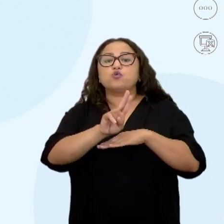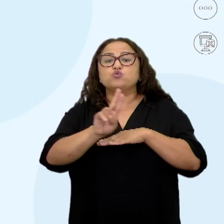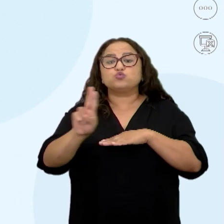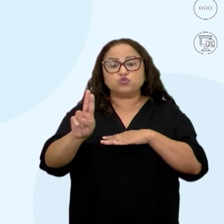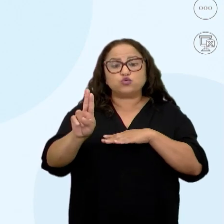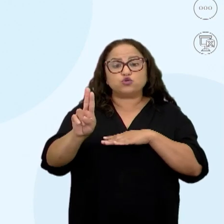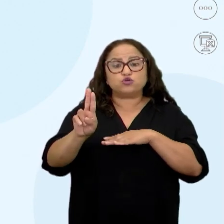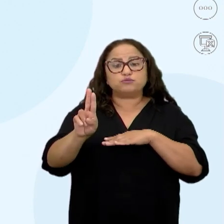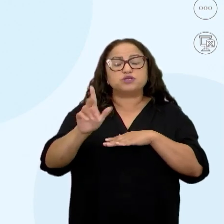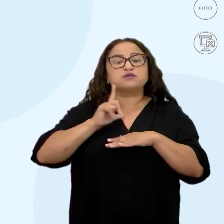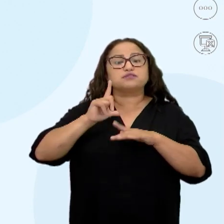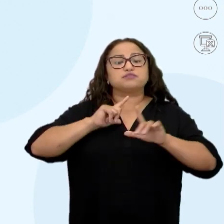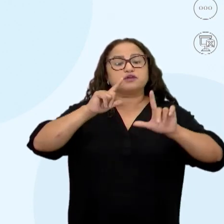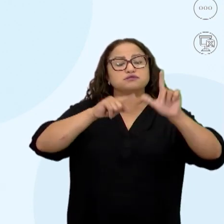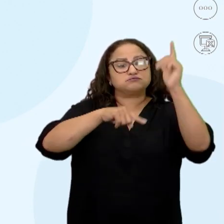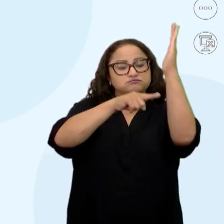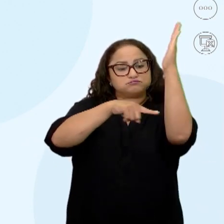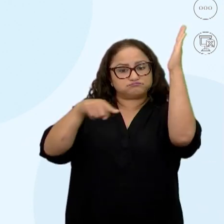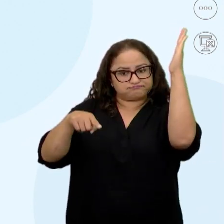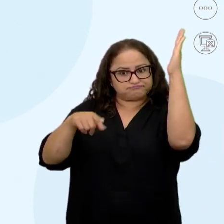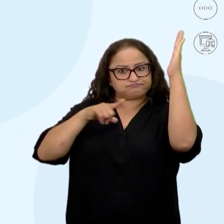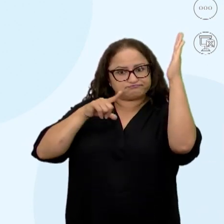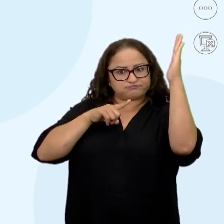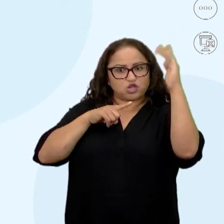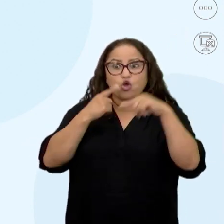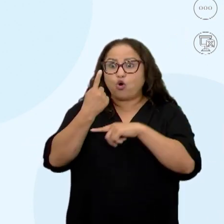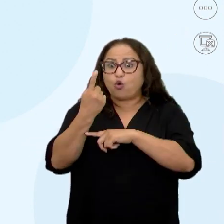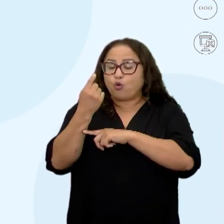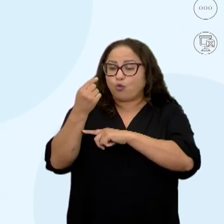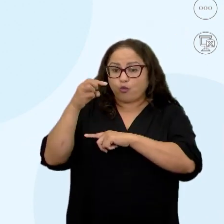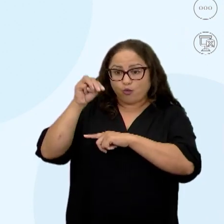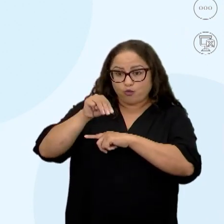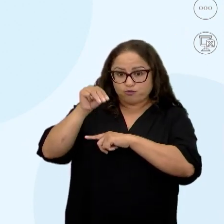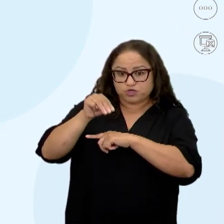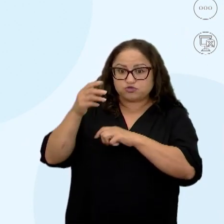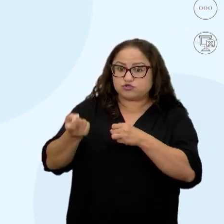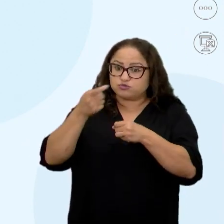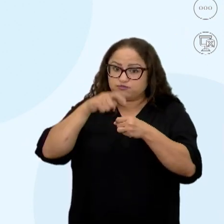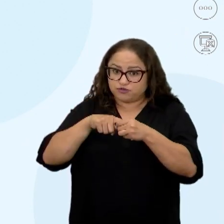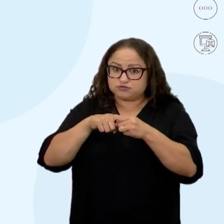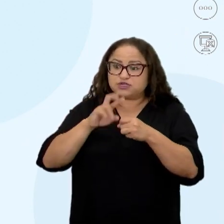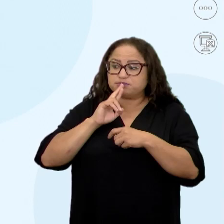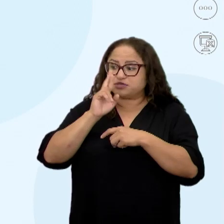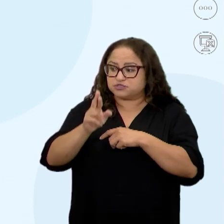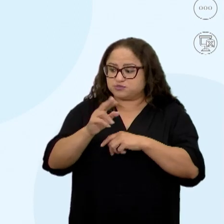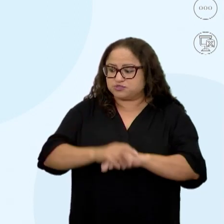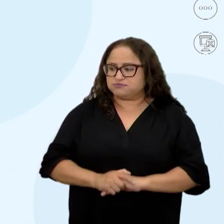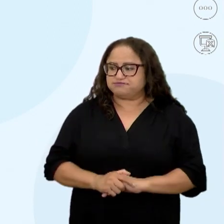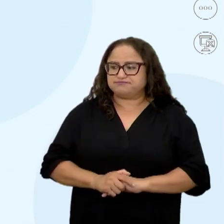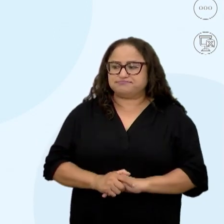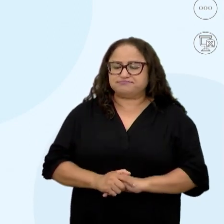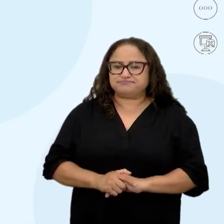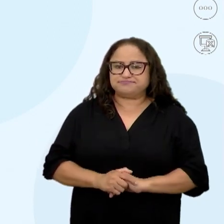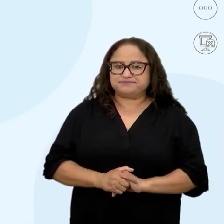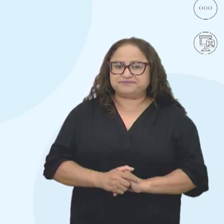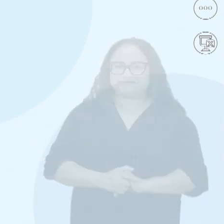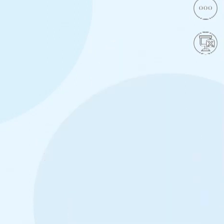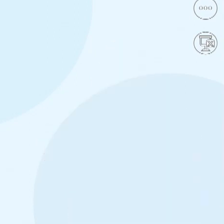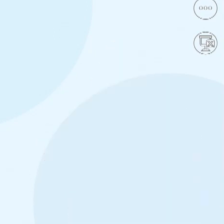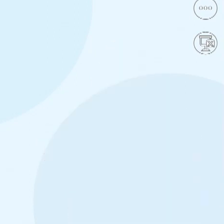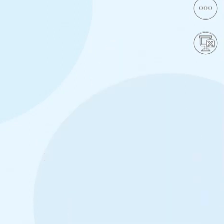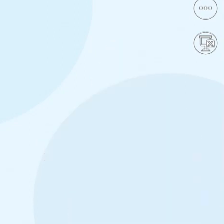do gráfico dessa função vocês vão ter um minutinho para a gente voltar aqui no chat para resolver já voltamos